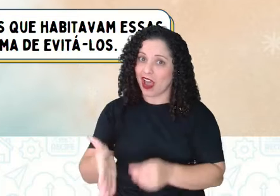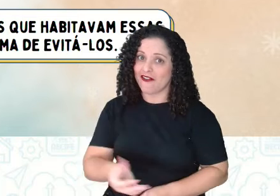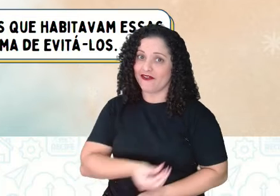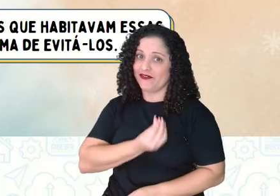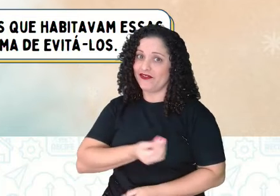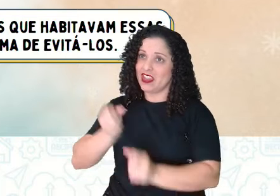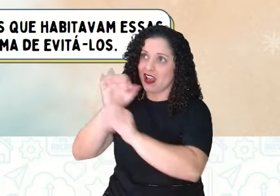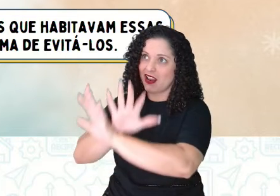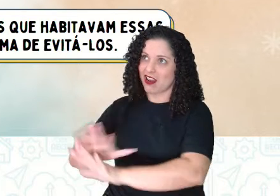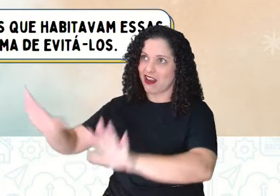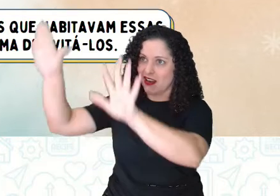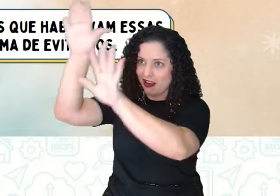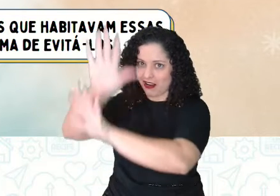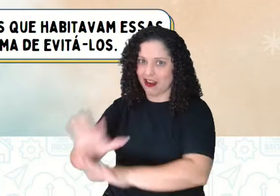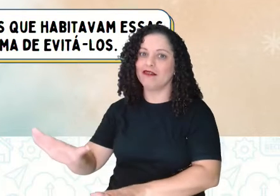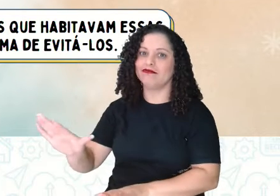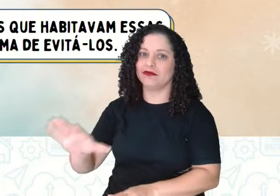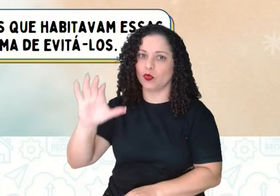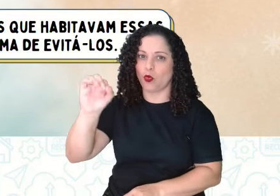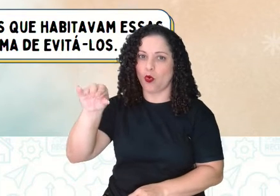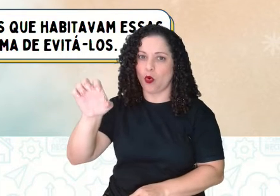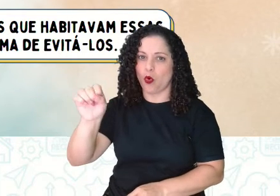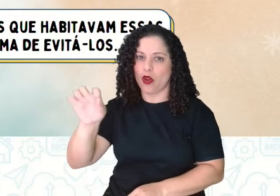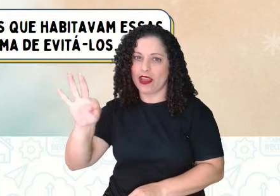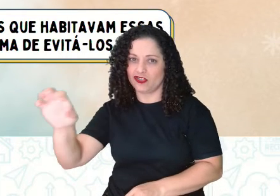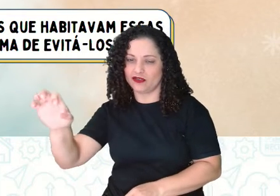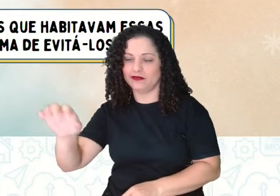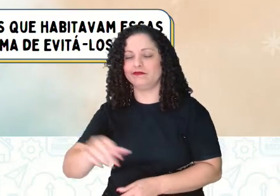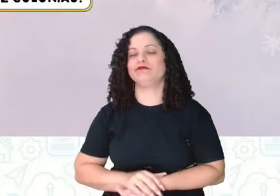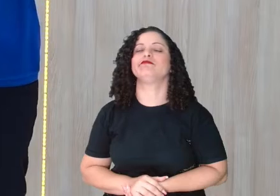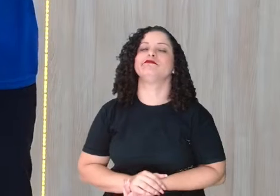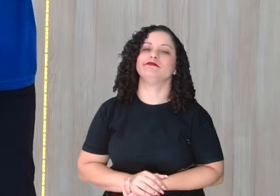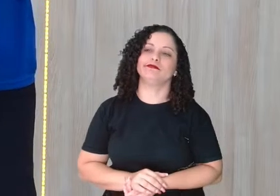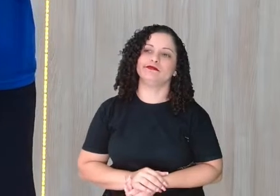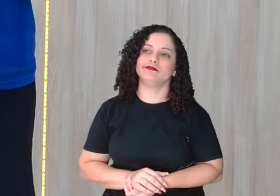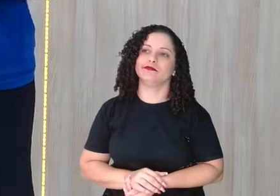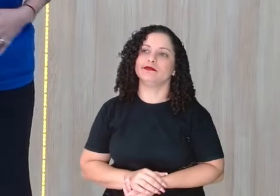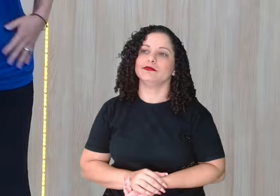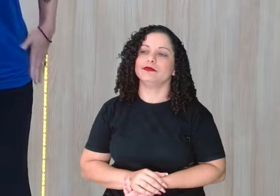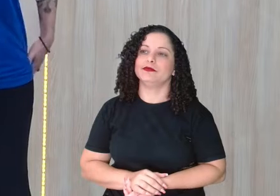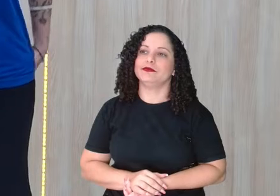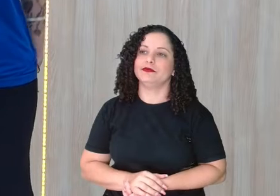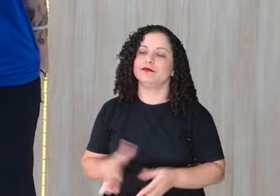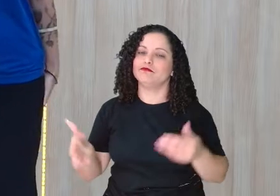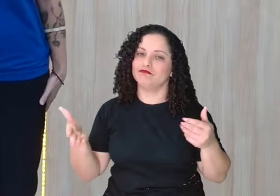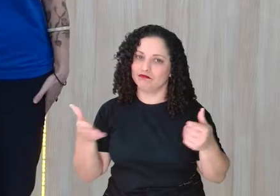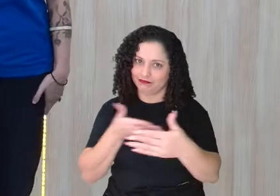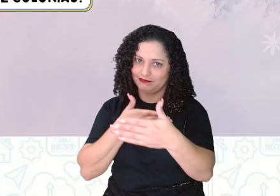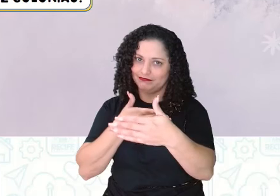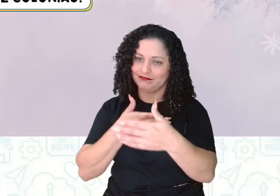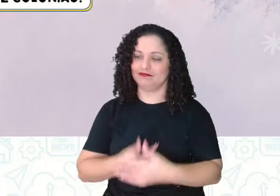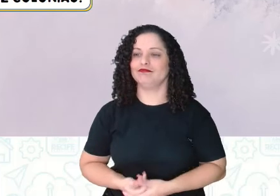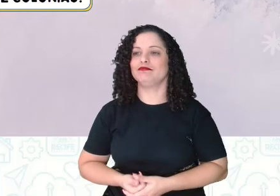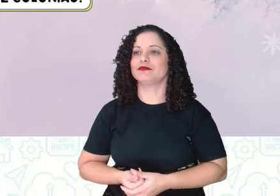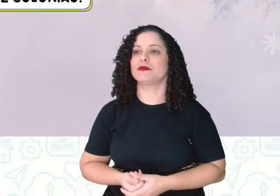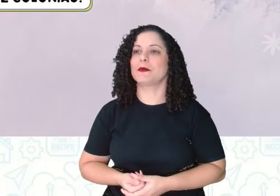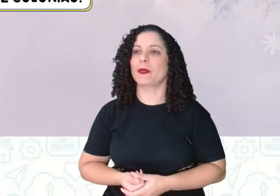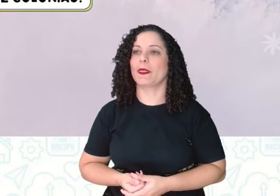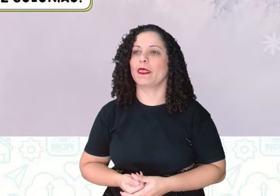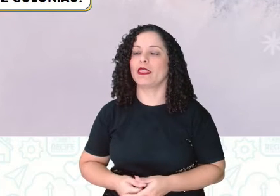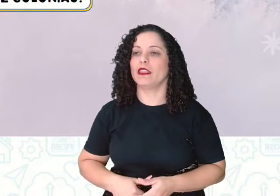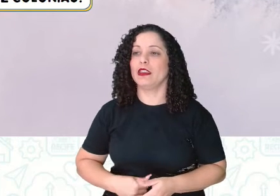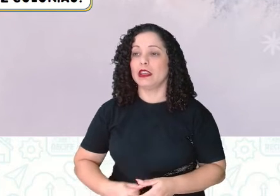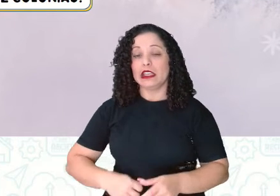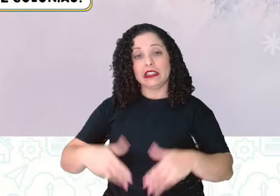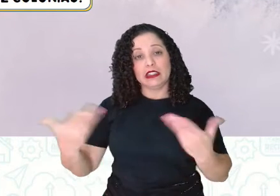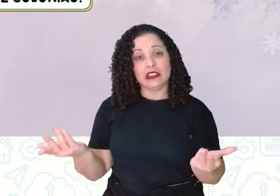nessa região aí das terras do Oeste, certo? Então, vamos seguir, né? Então, além